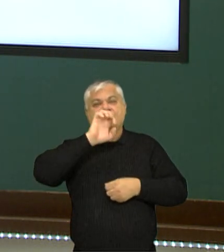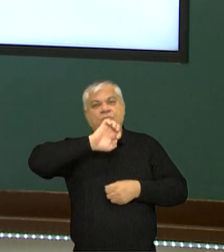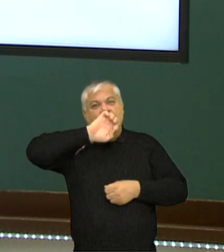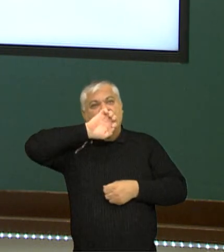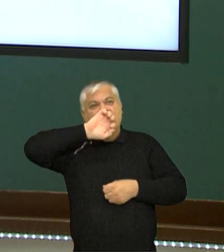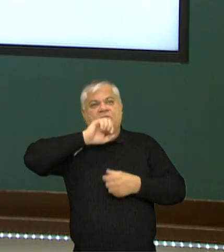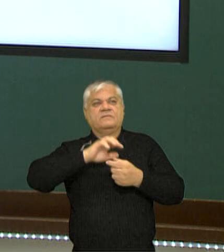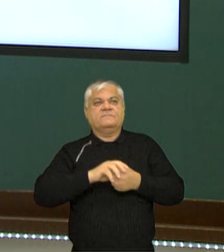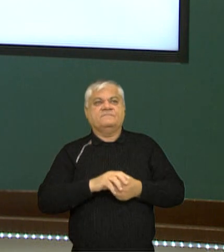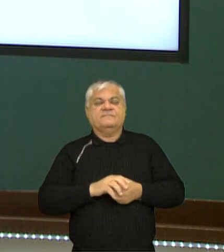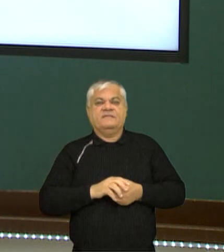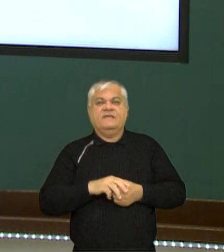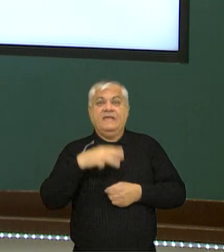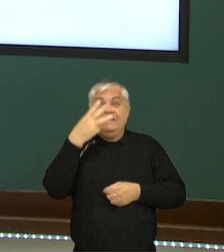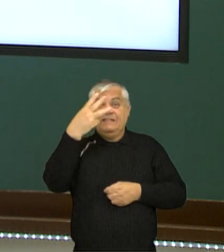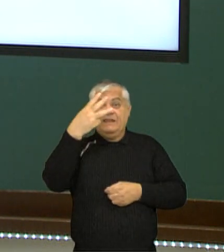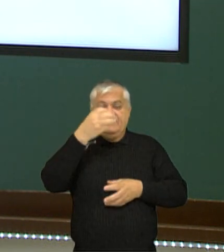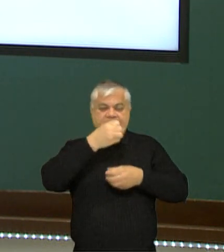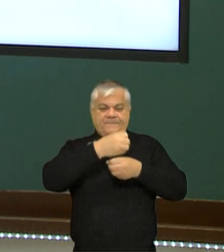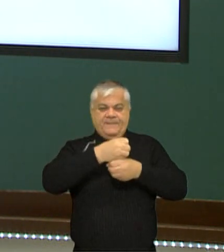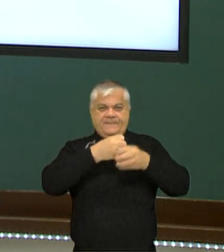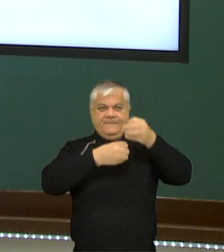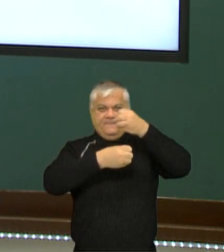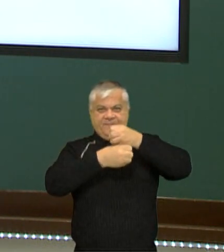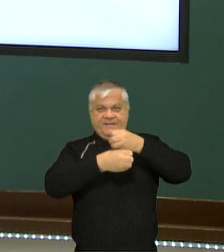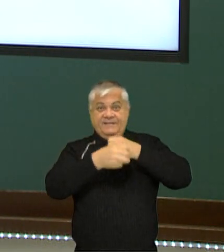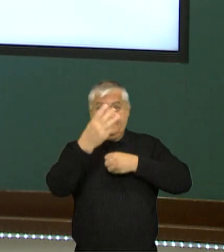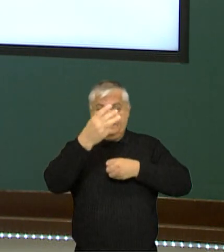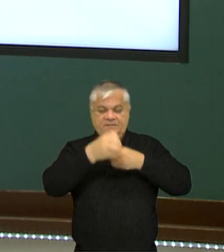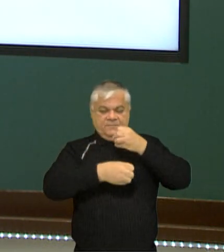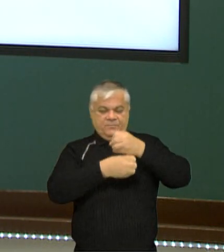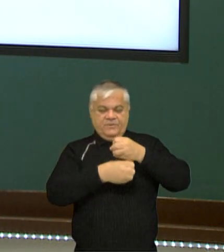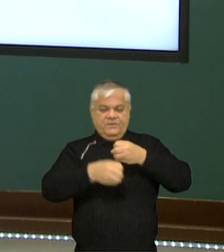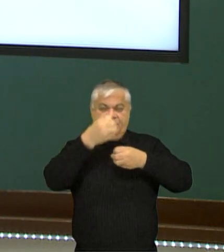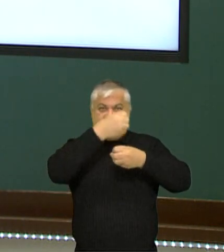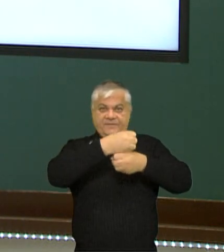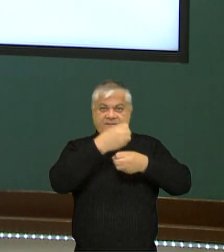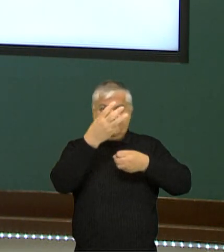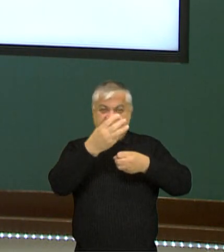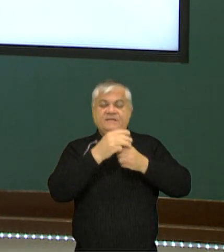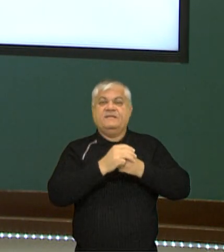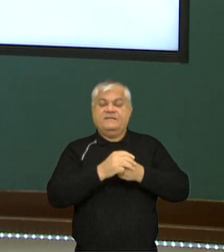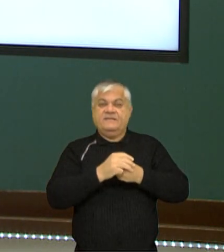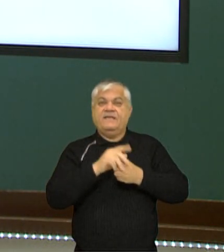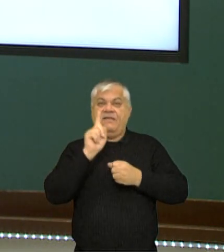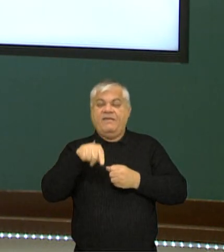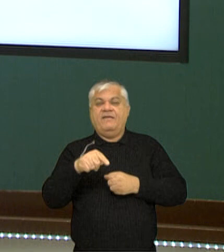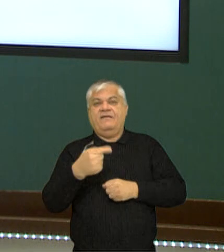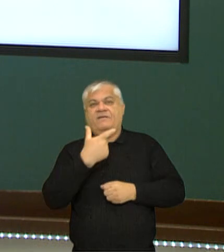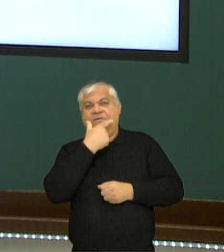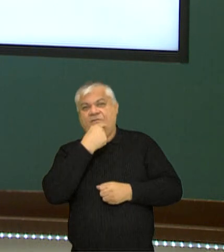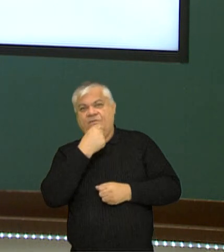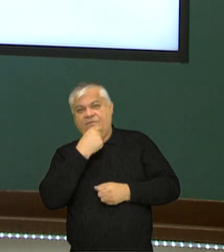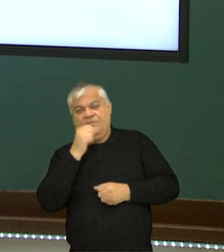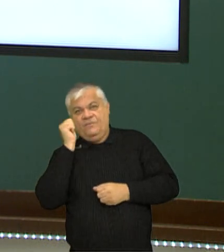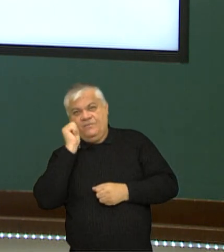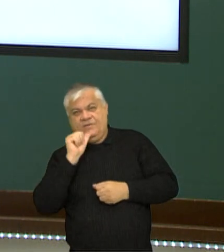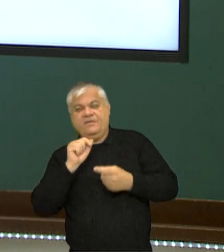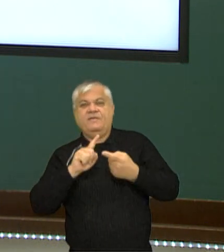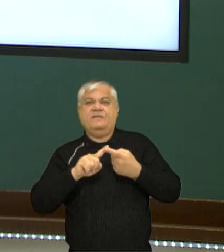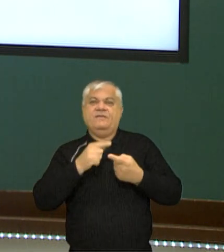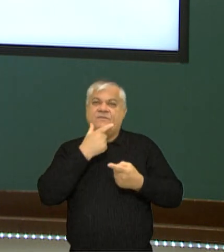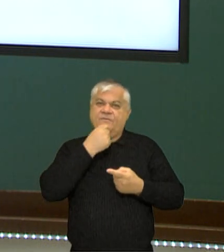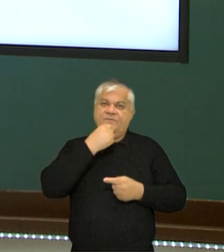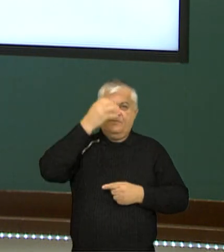bispos. E 3 tampinhas empilhadas, uma virada para baixo e outra virada para cima, uma seria a dama